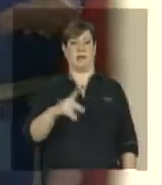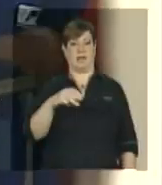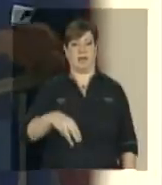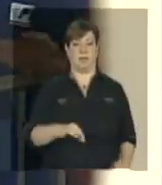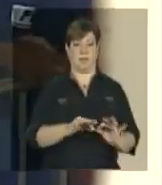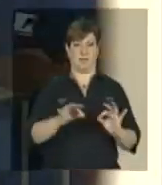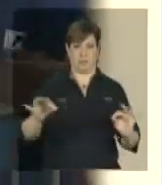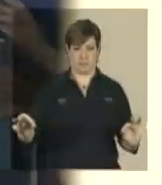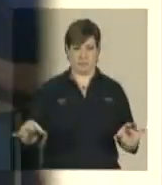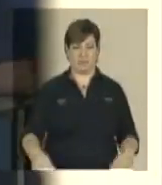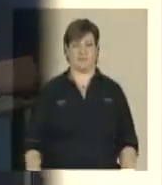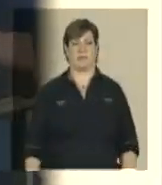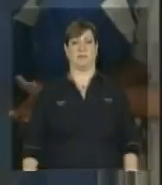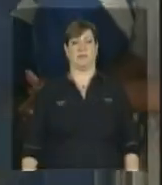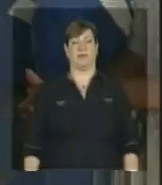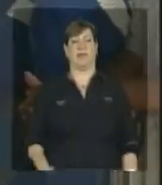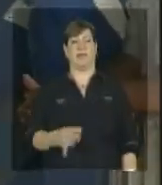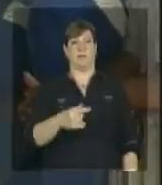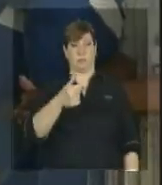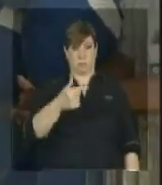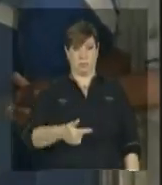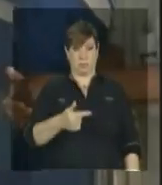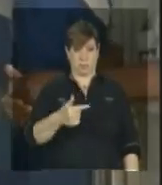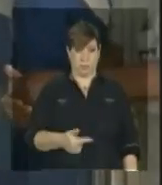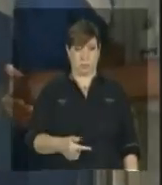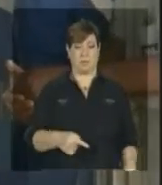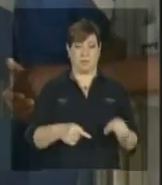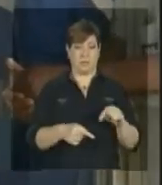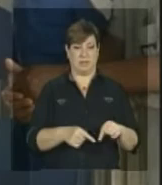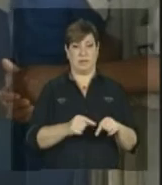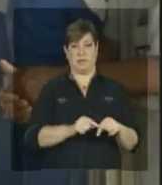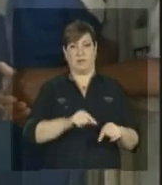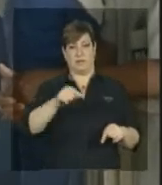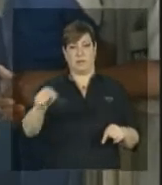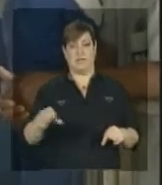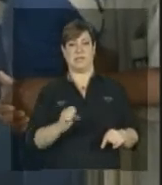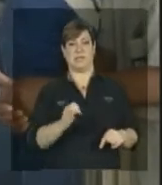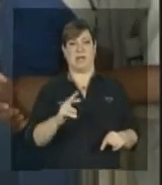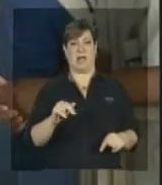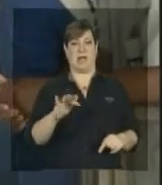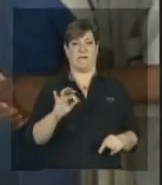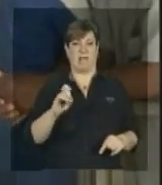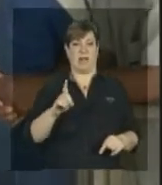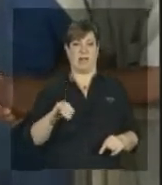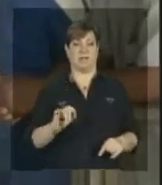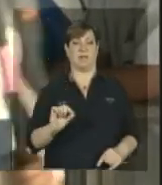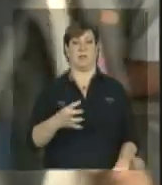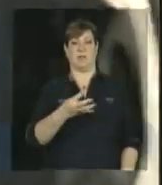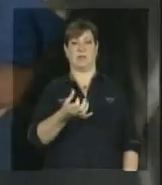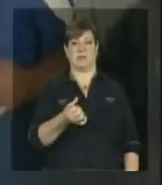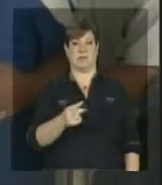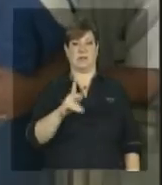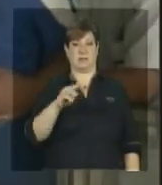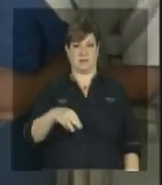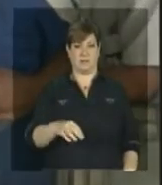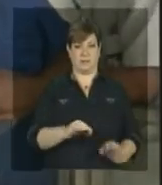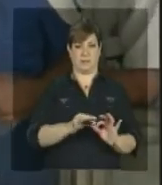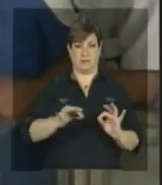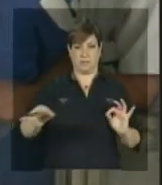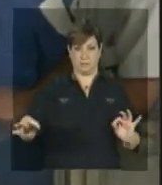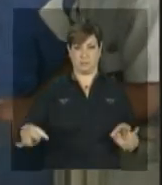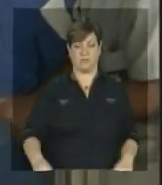quilômetros de extensão. O trecho 2, de Curral Velho à Serra do Félix, com 46,2 quilômetros de